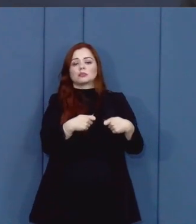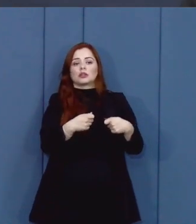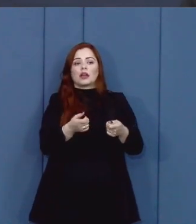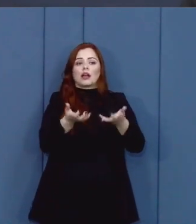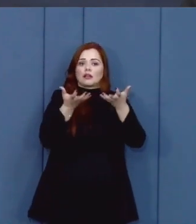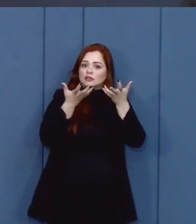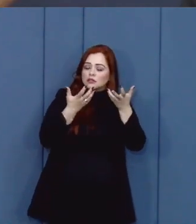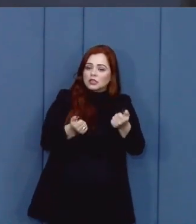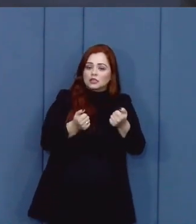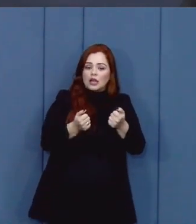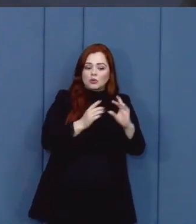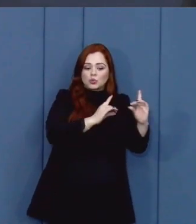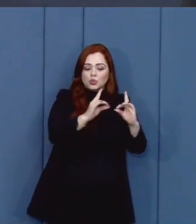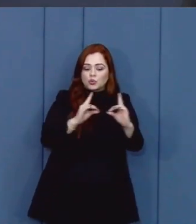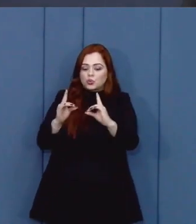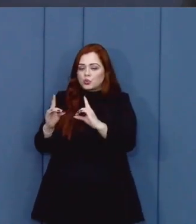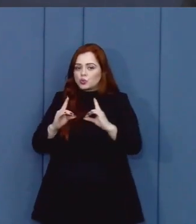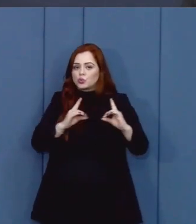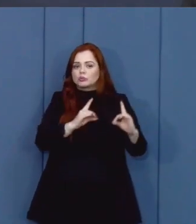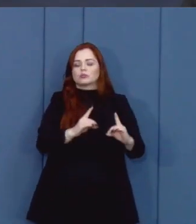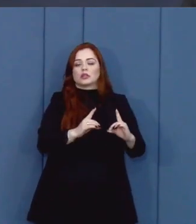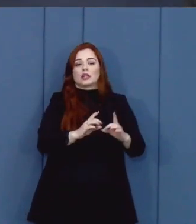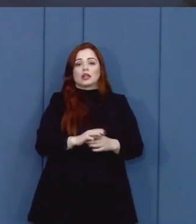aproveitar esse multilateralismo, que